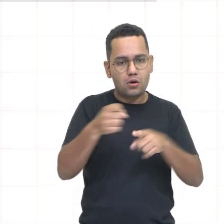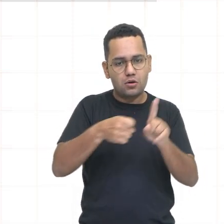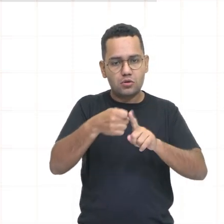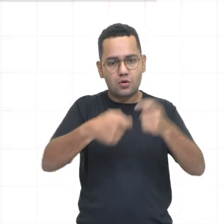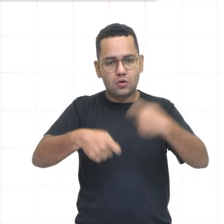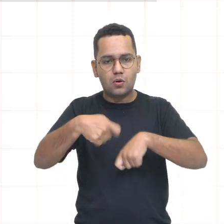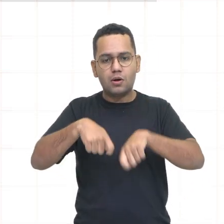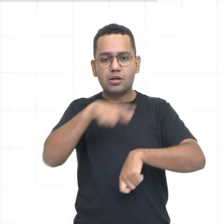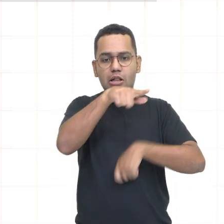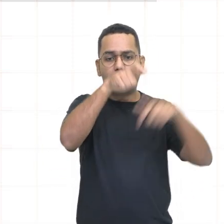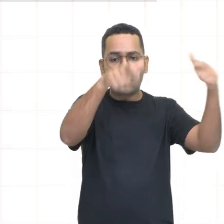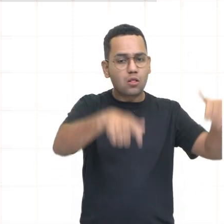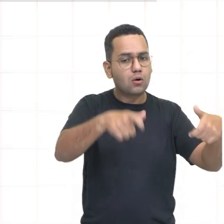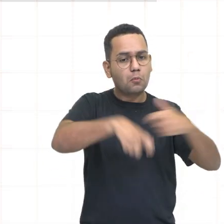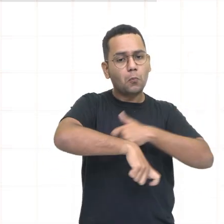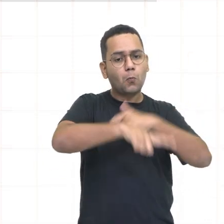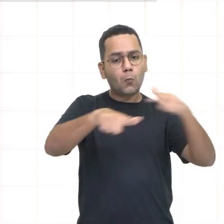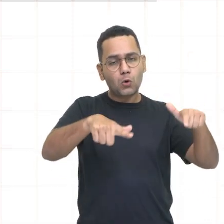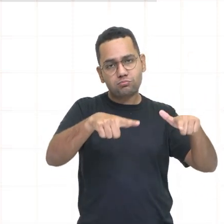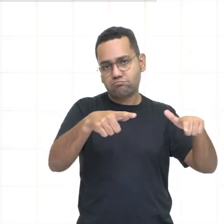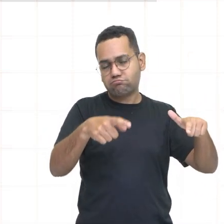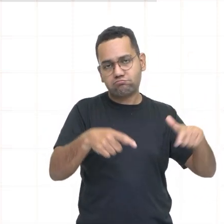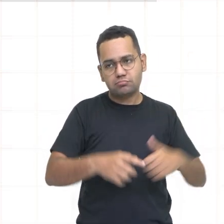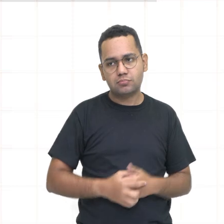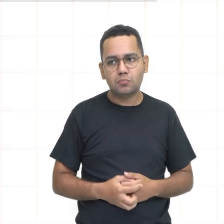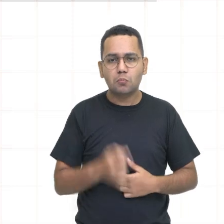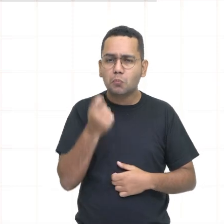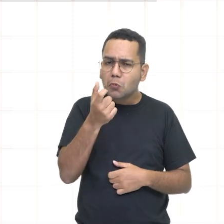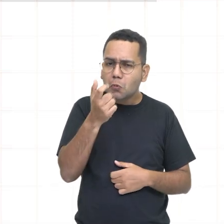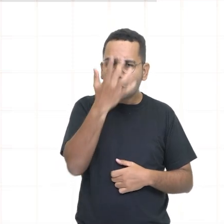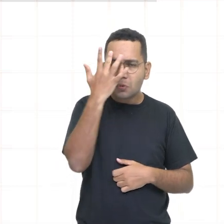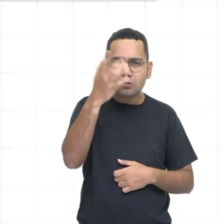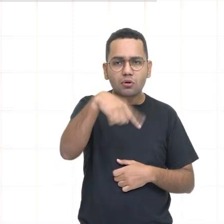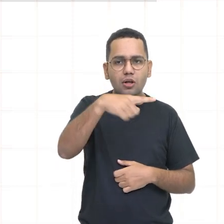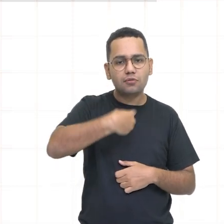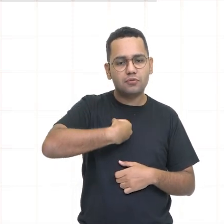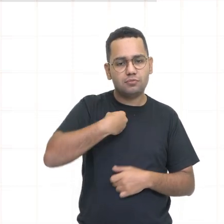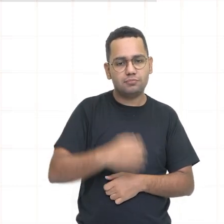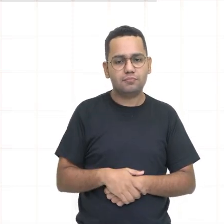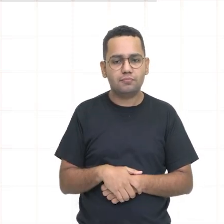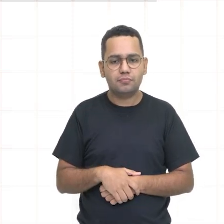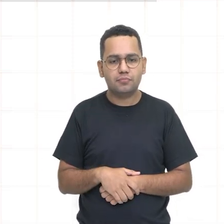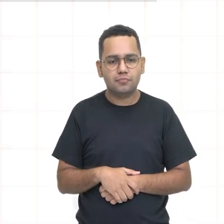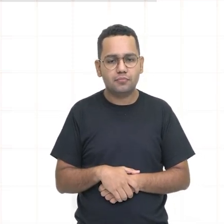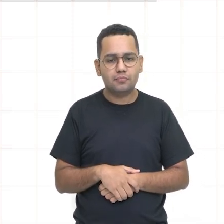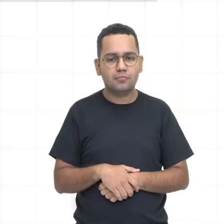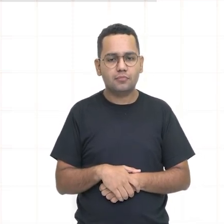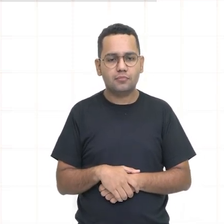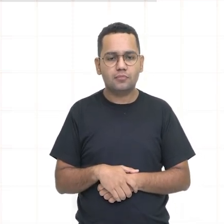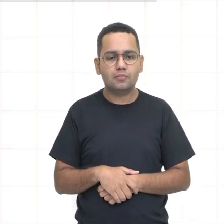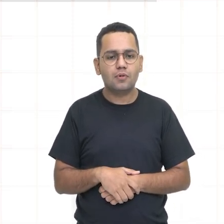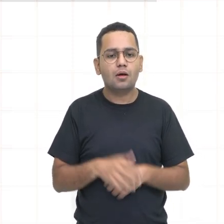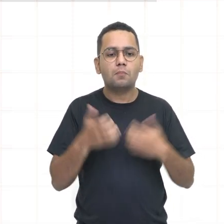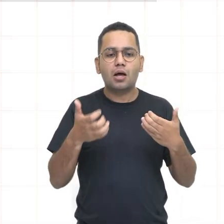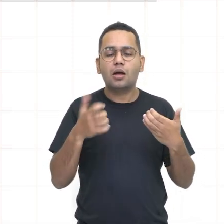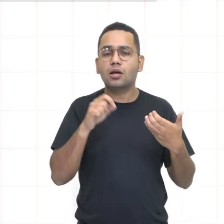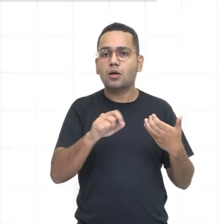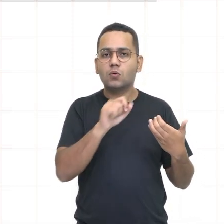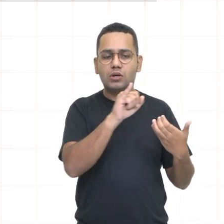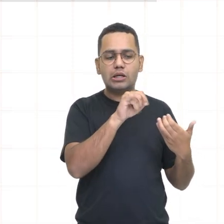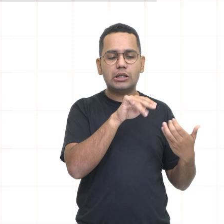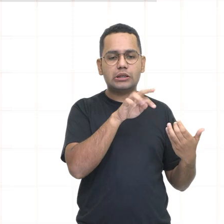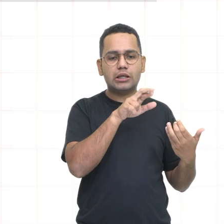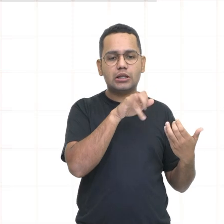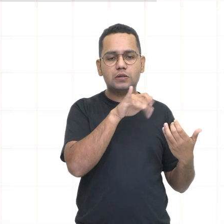de esvaziamento. Nesse período, também já se falava sobre a internacionalização da